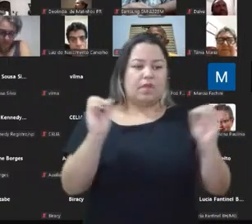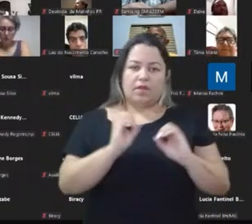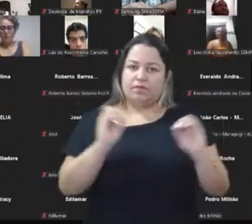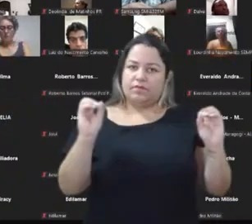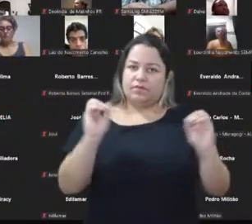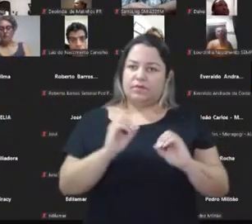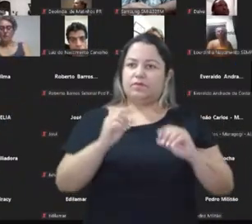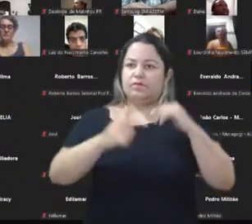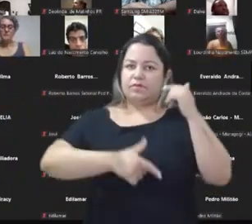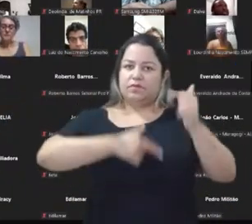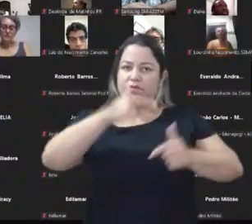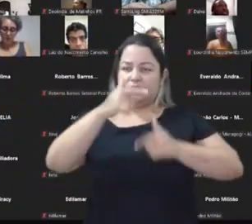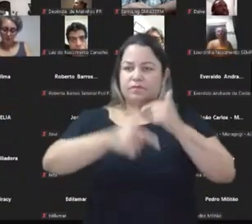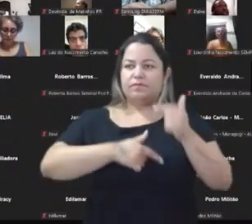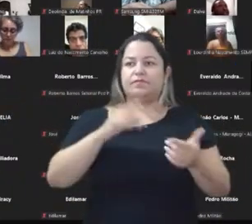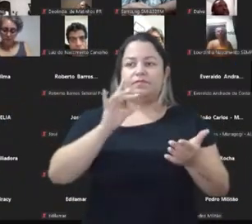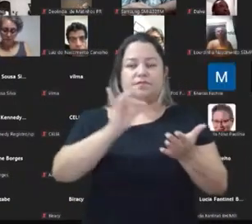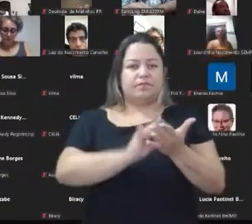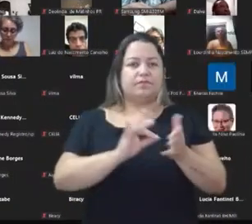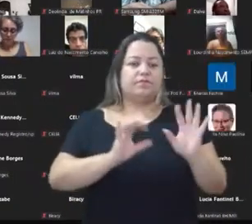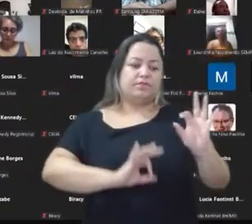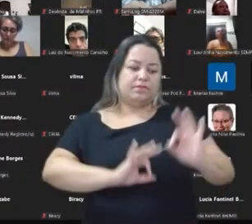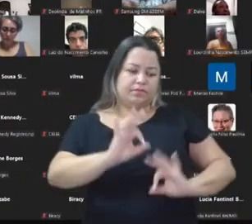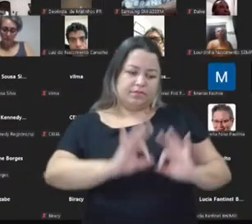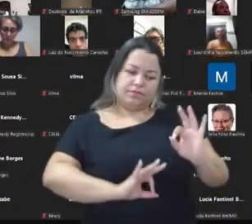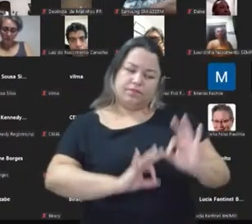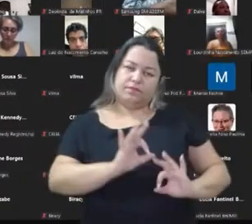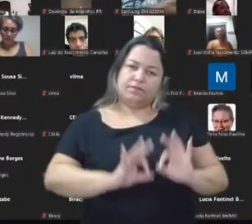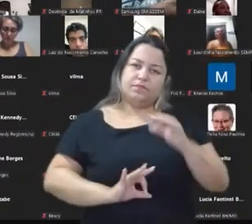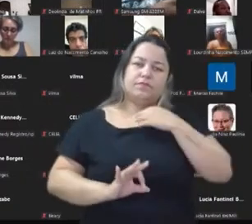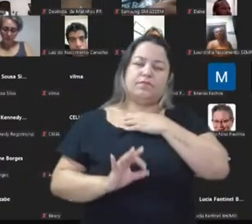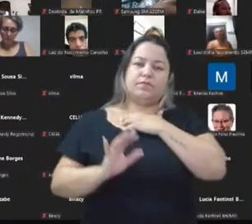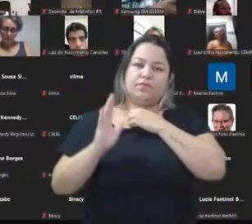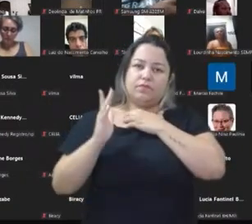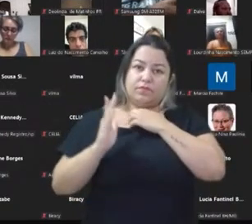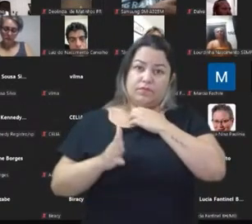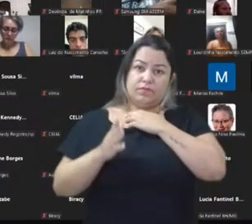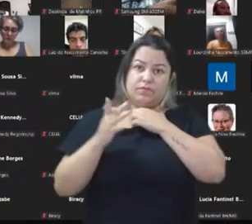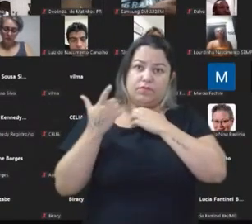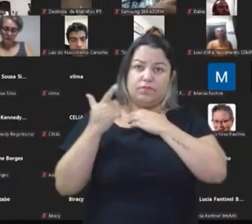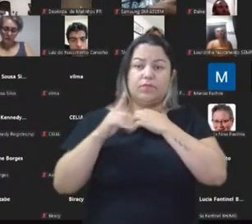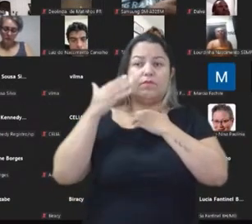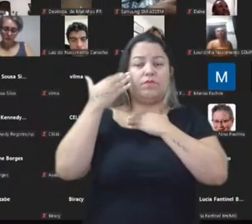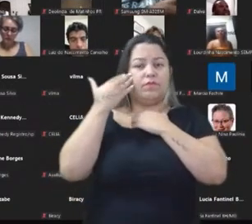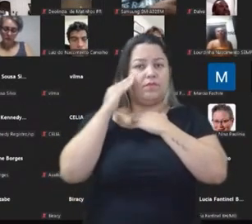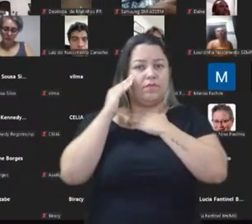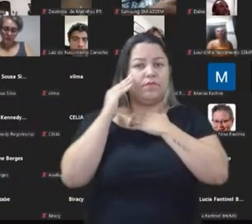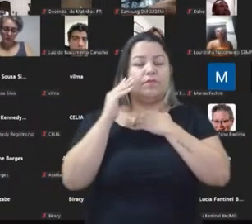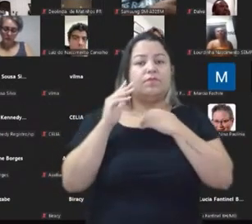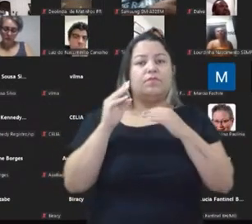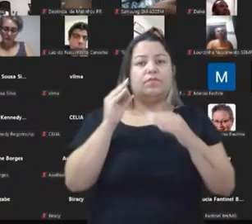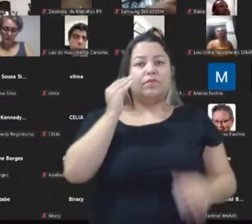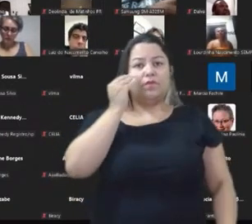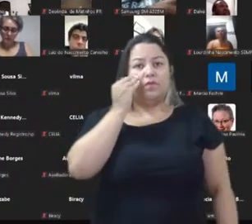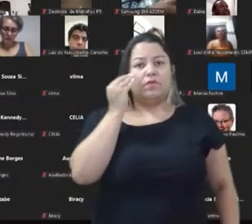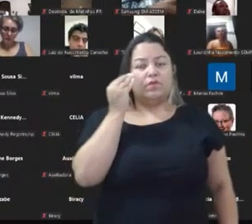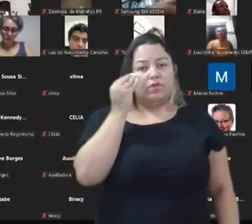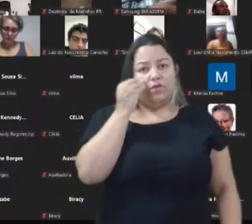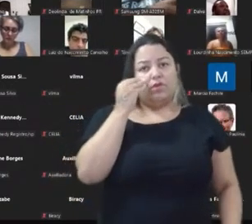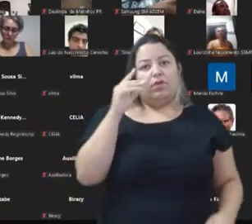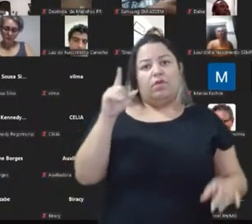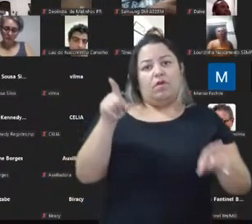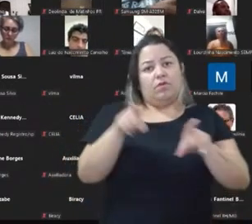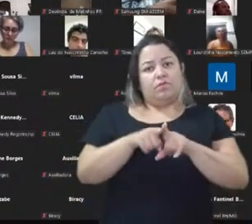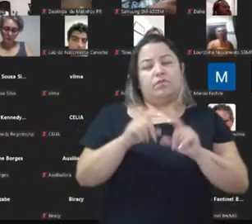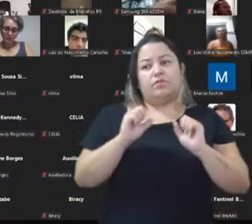Mãos à Obra claro que num certa organização e isso aí que falta eu acho que reiro também o que Ana Flávia disse mas testar testar as mensagens que